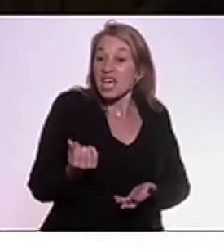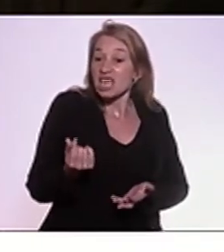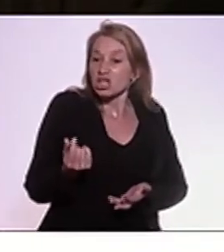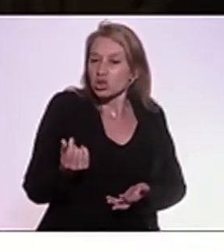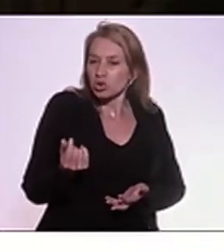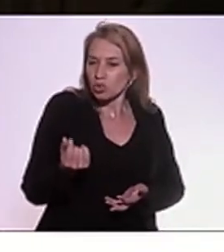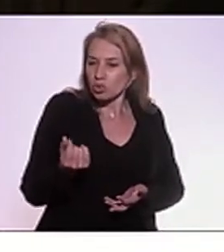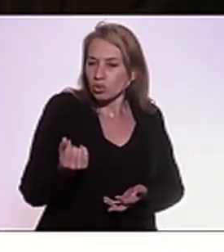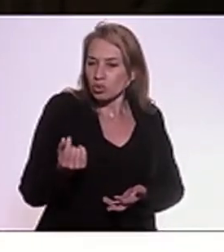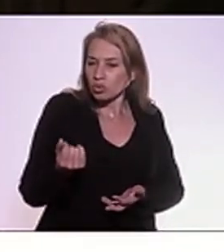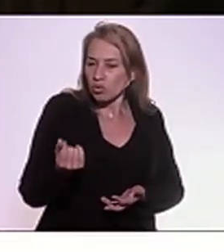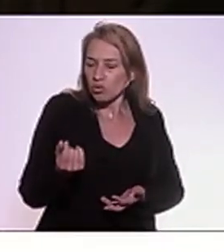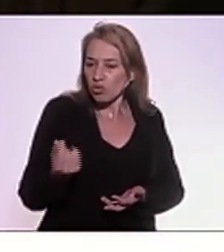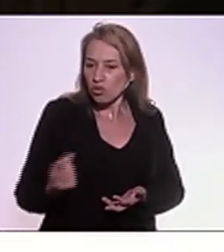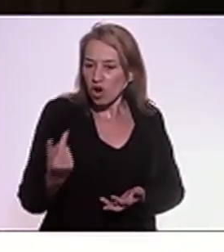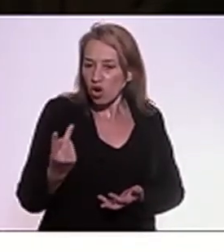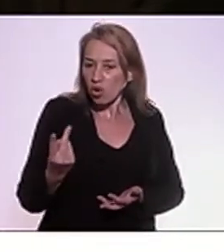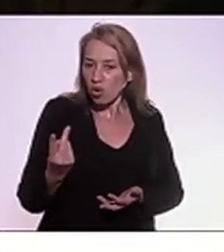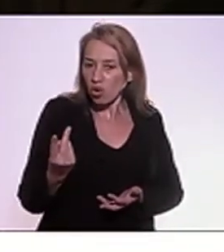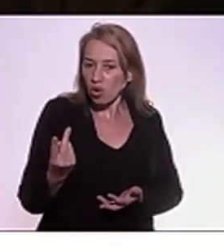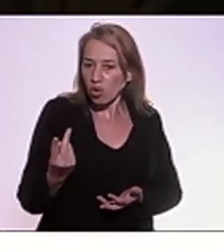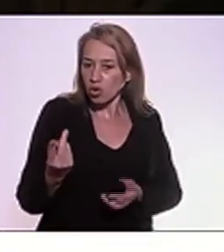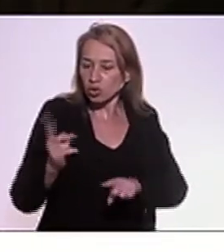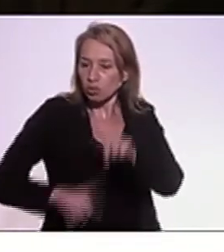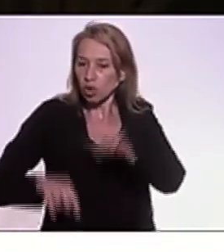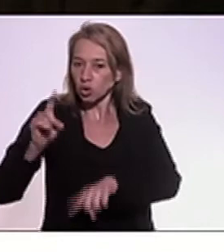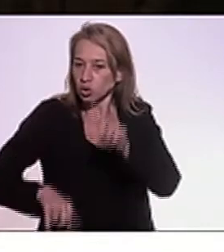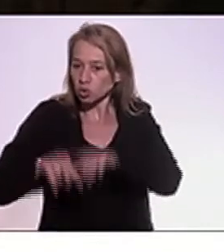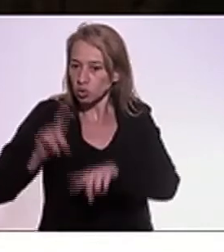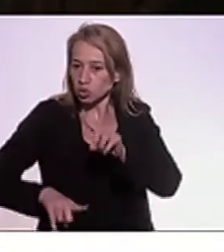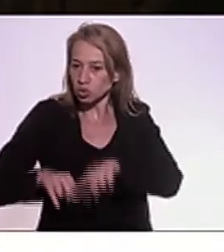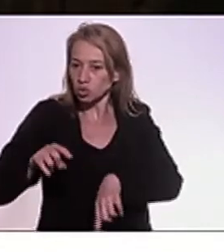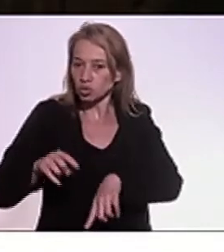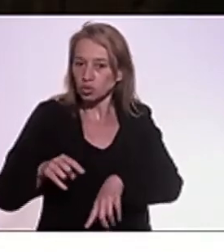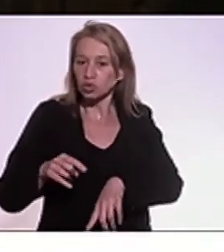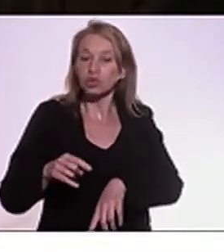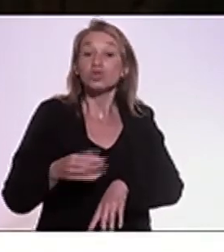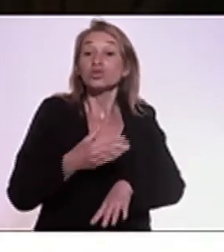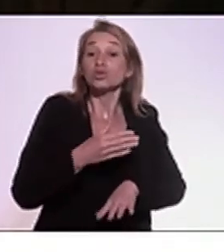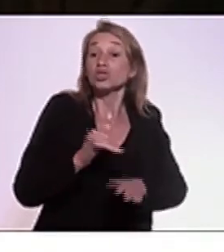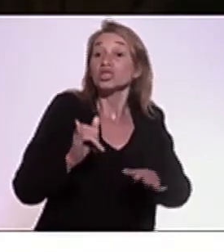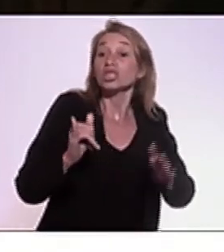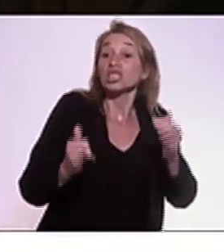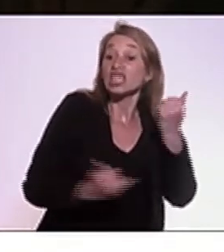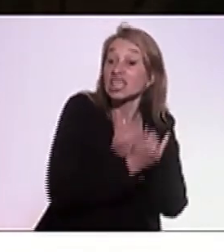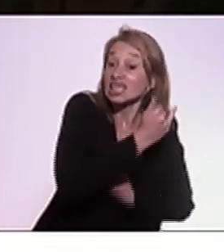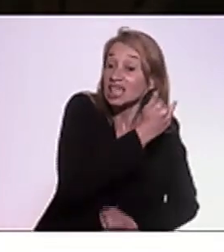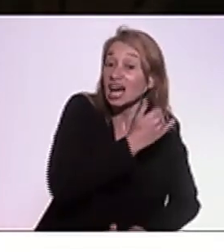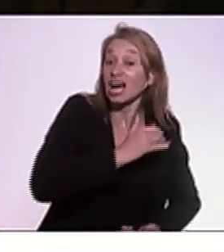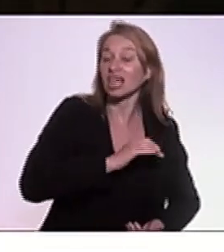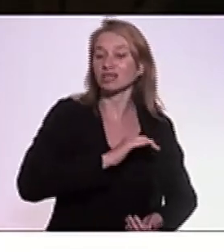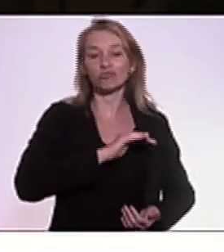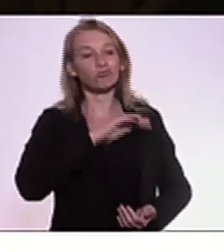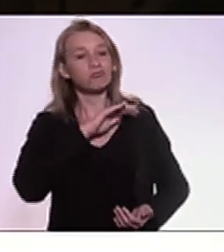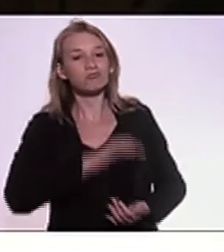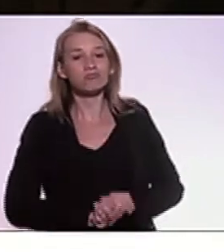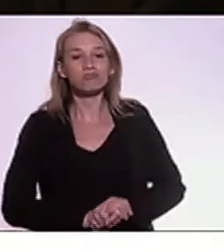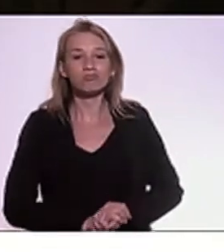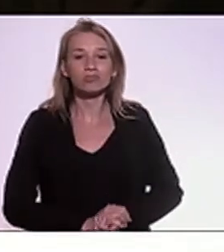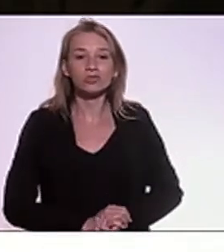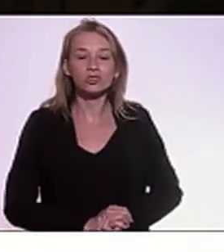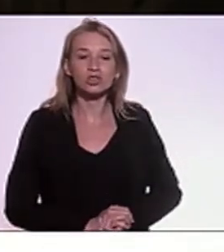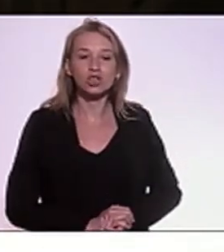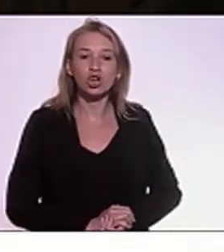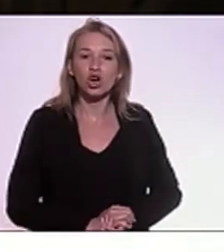balança praticamente o preço ordinário do produto, códigozinhos com asteriscos